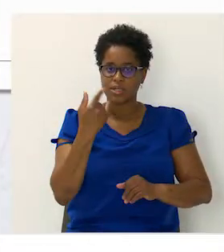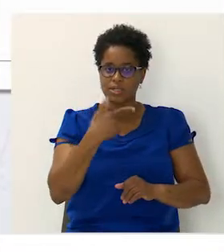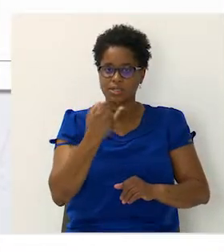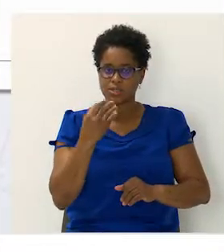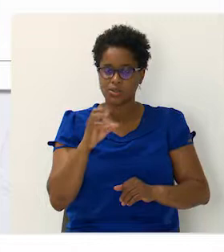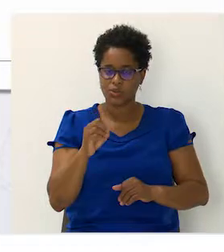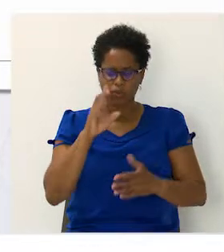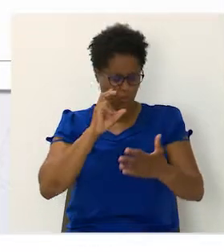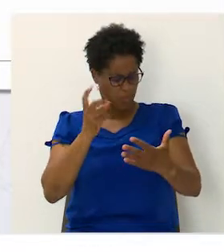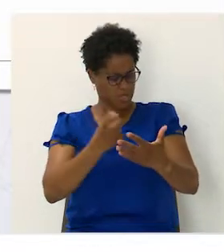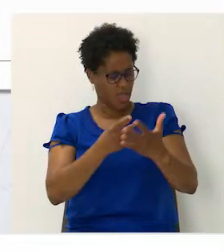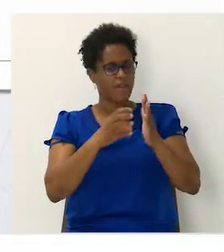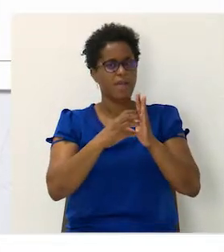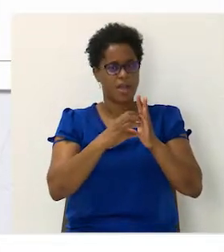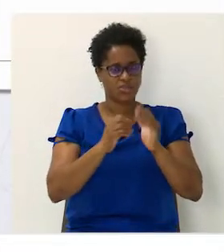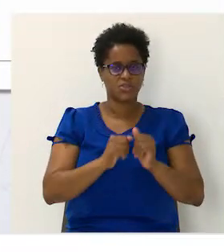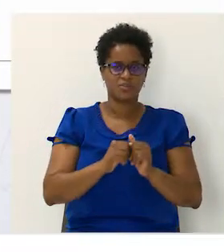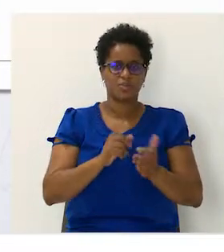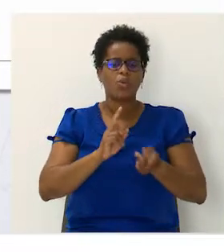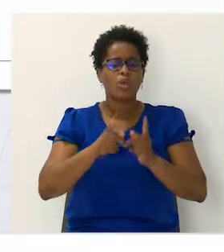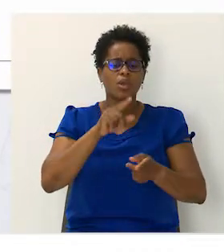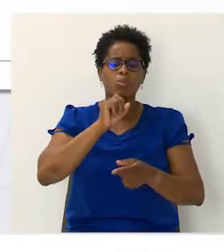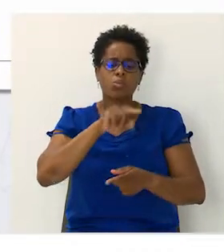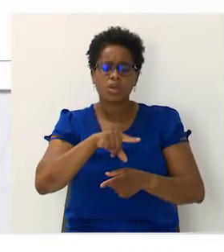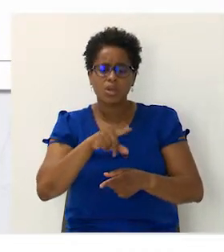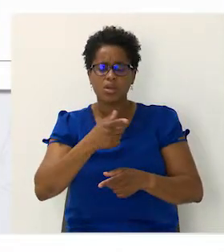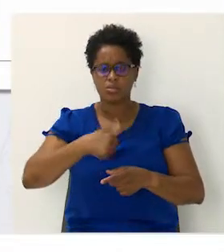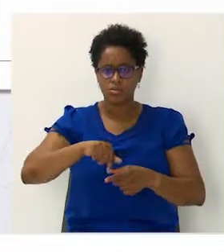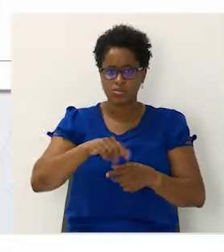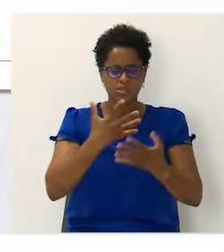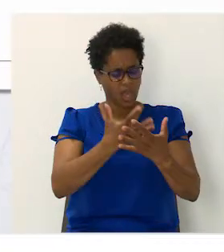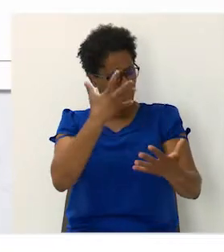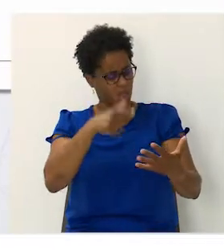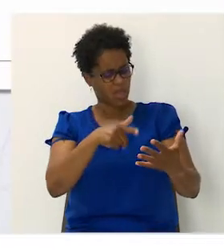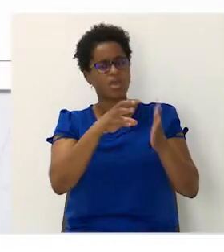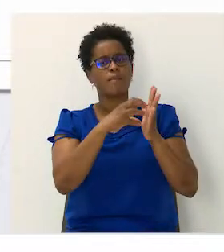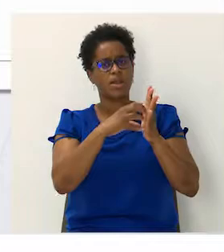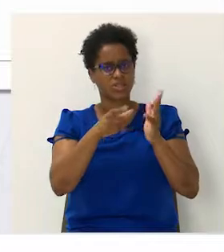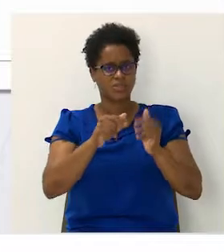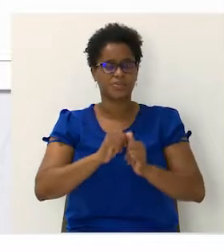Observem pela imagem. O que podemos destacar na imagem?